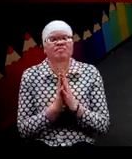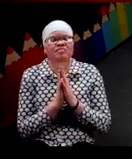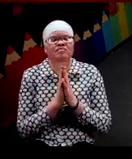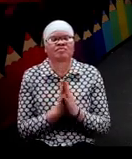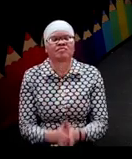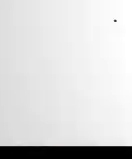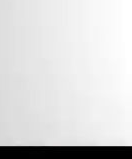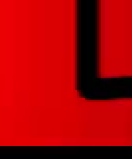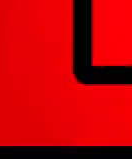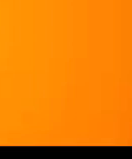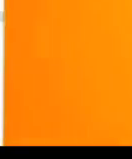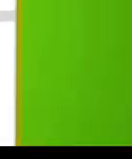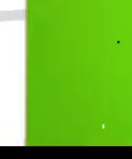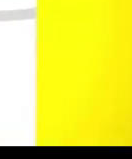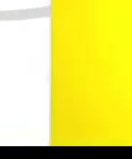a